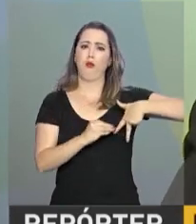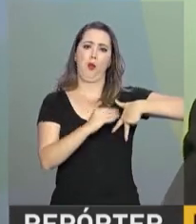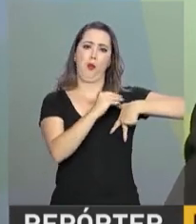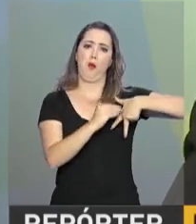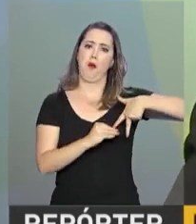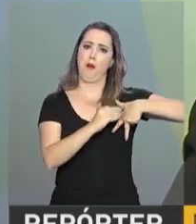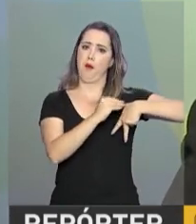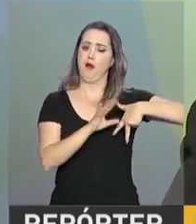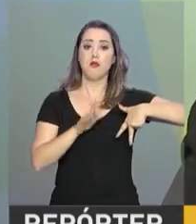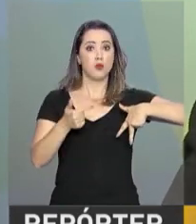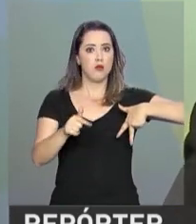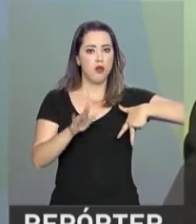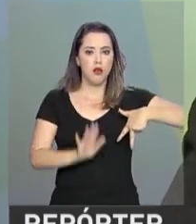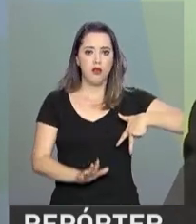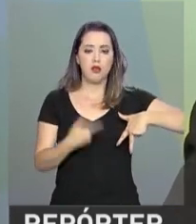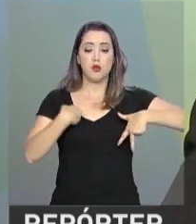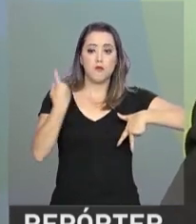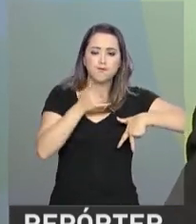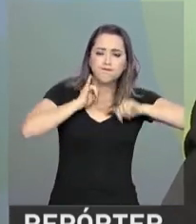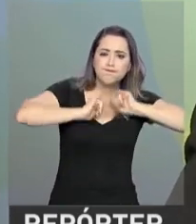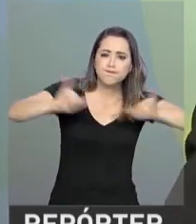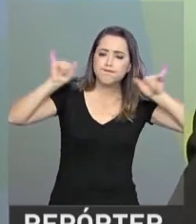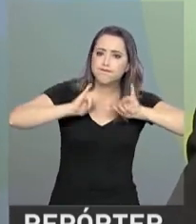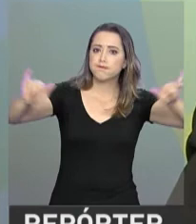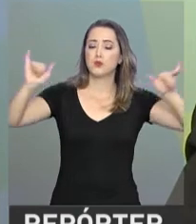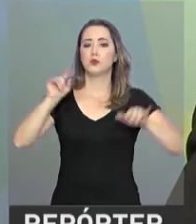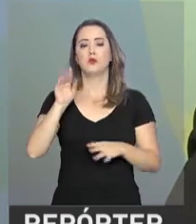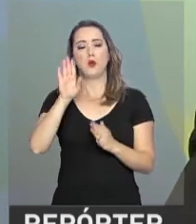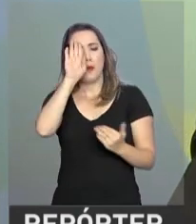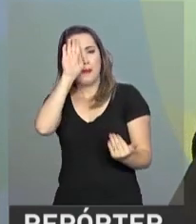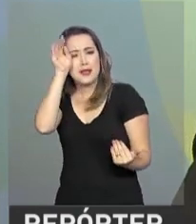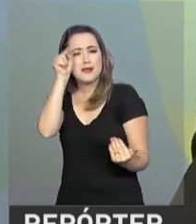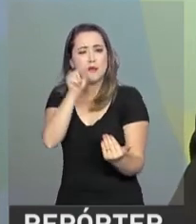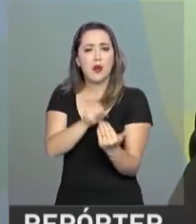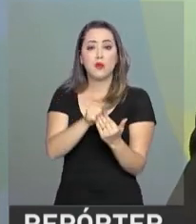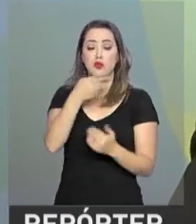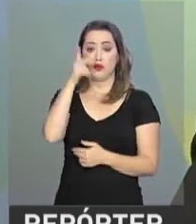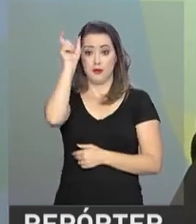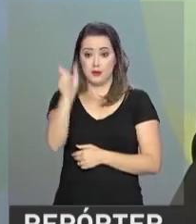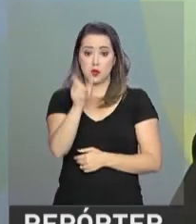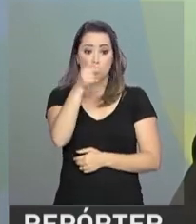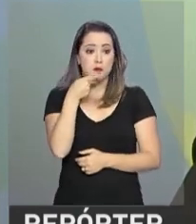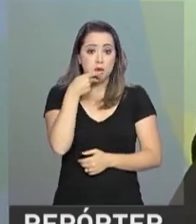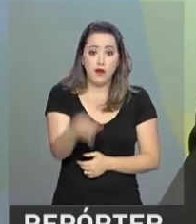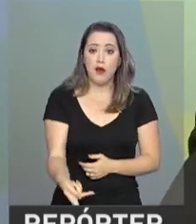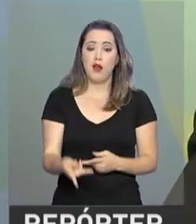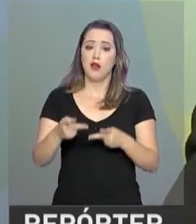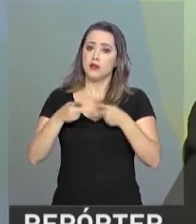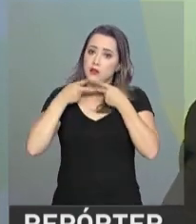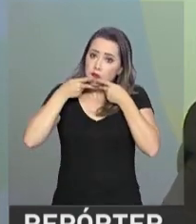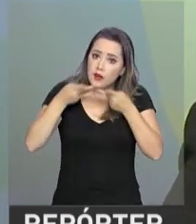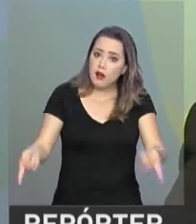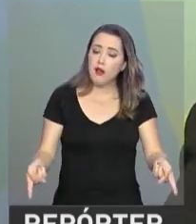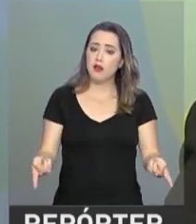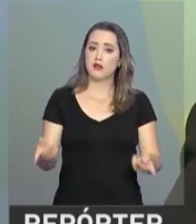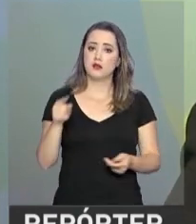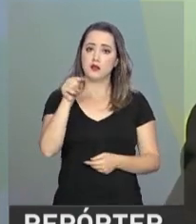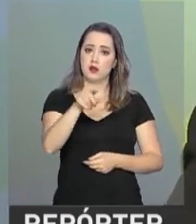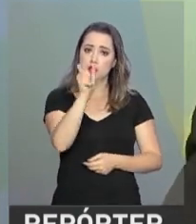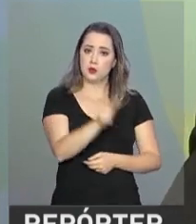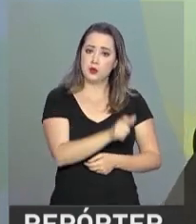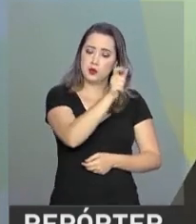aumentaremos essa campanha com grampo principal objetivo que a denúncia que é aqui o jovem que sofreu